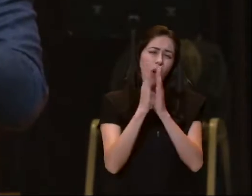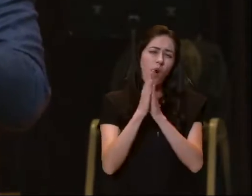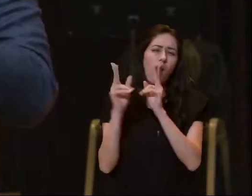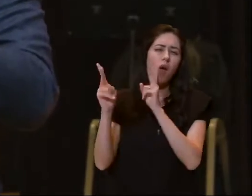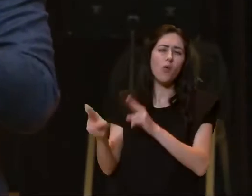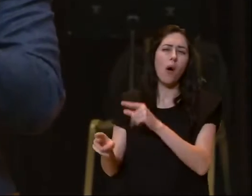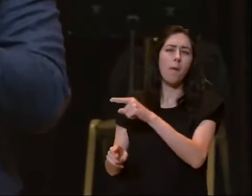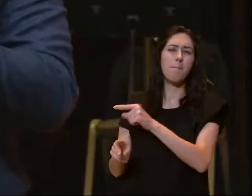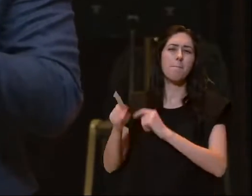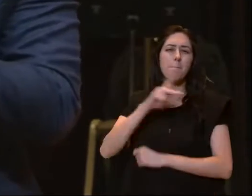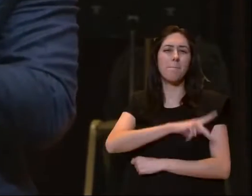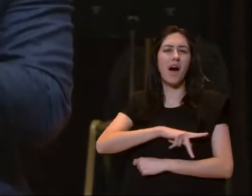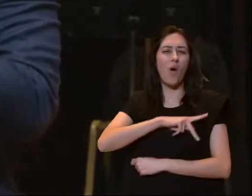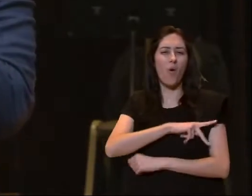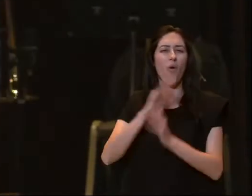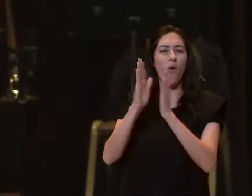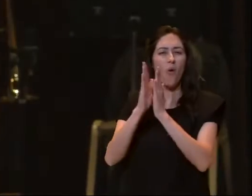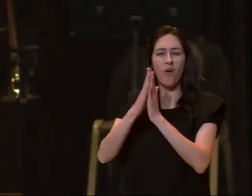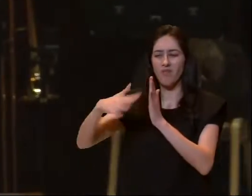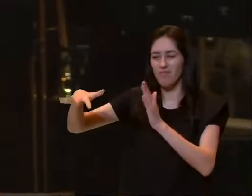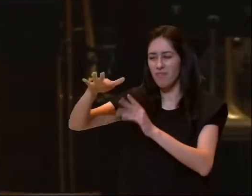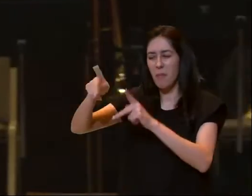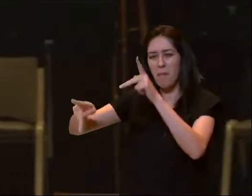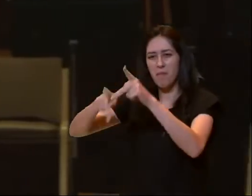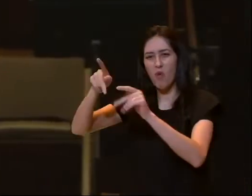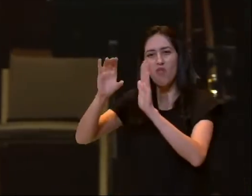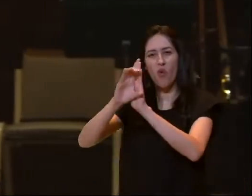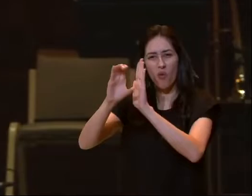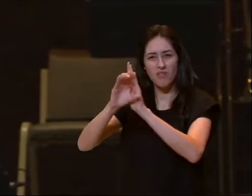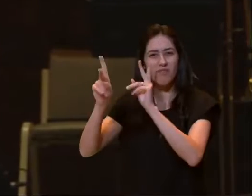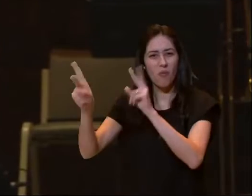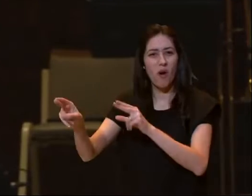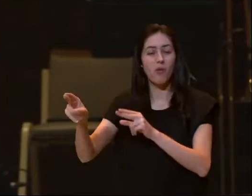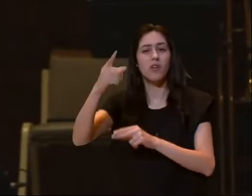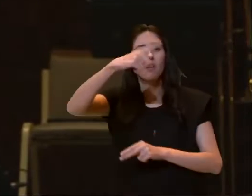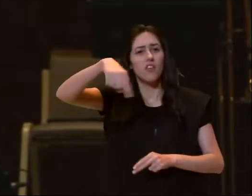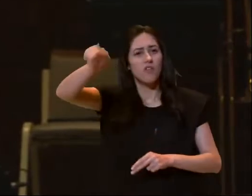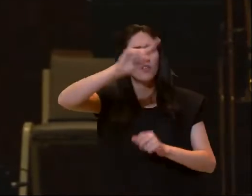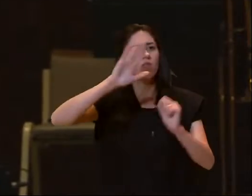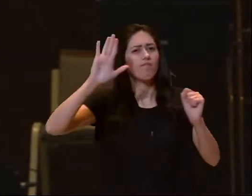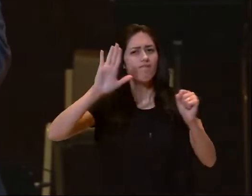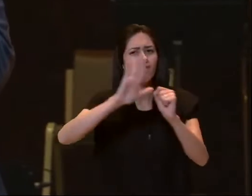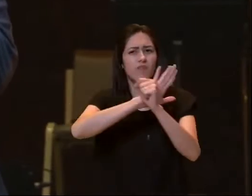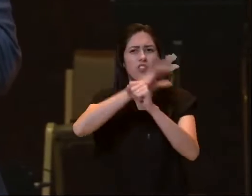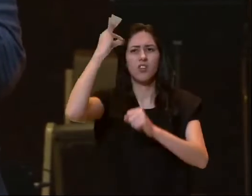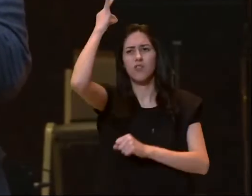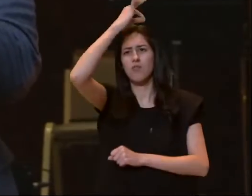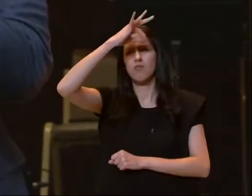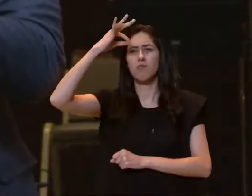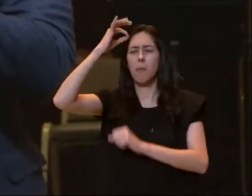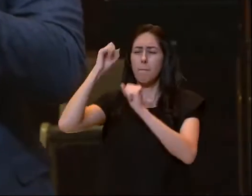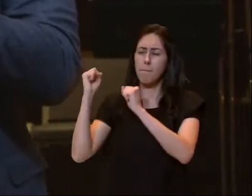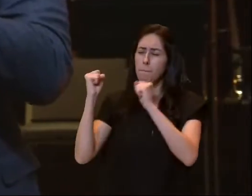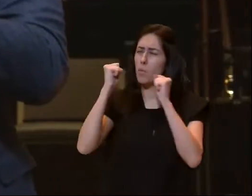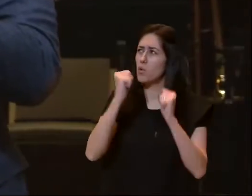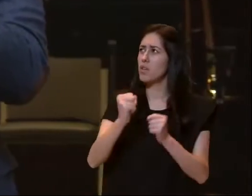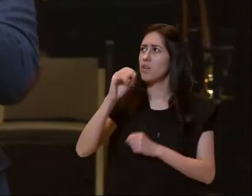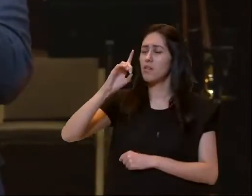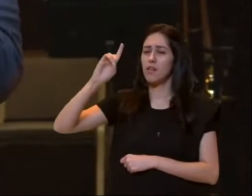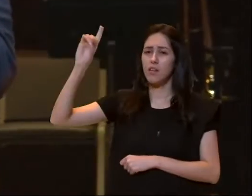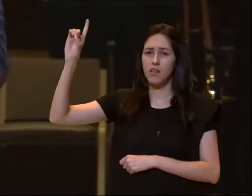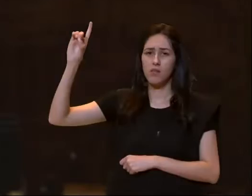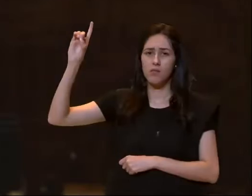pelos Colossenses, por você. Que você seja cheio do poder de Deus. Que uma força